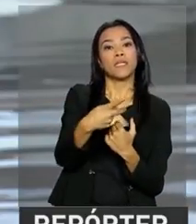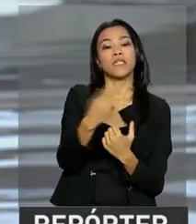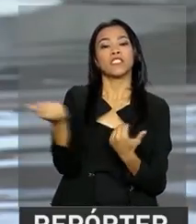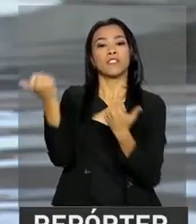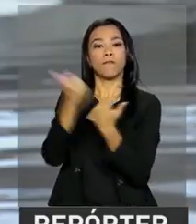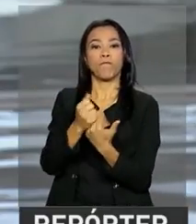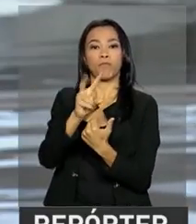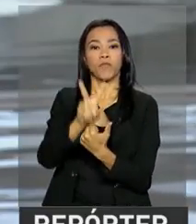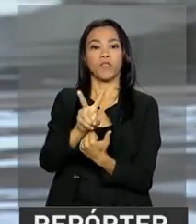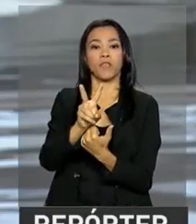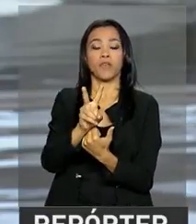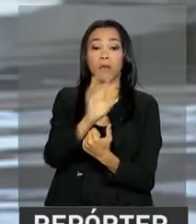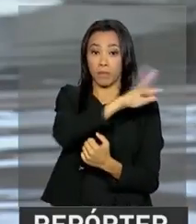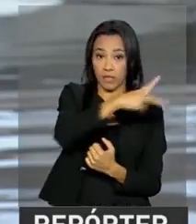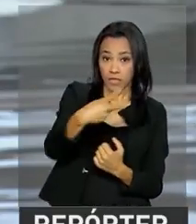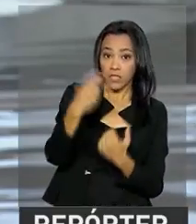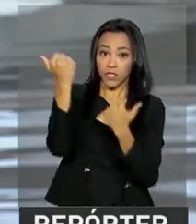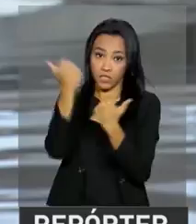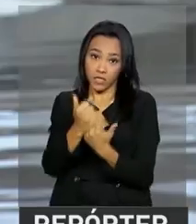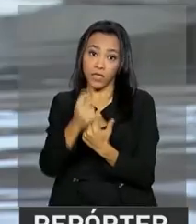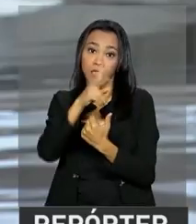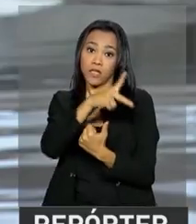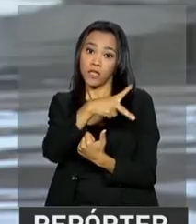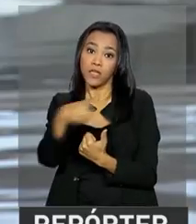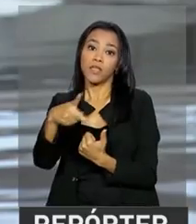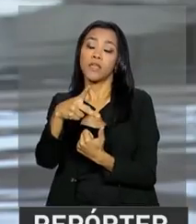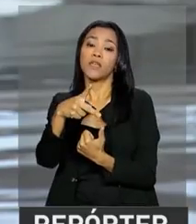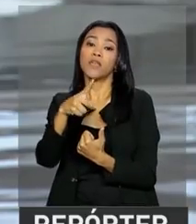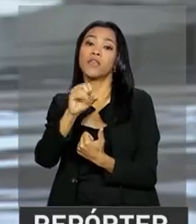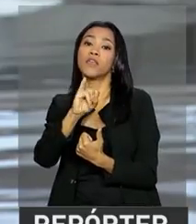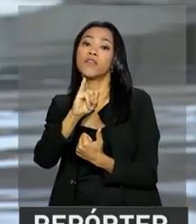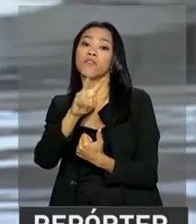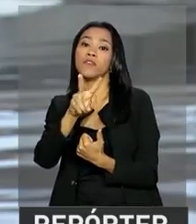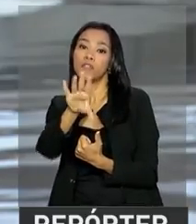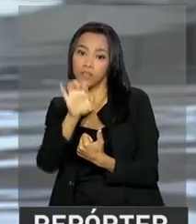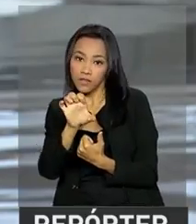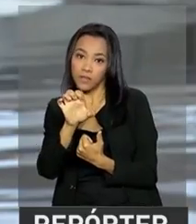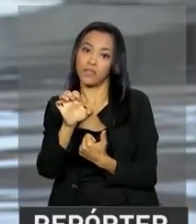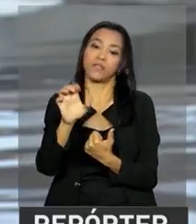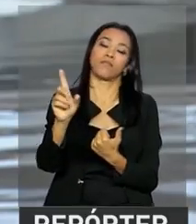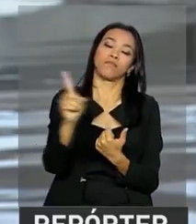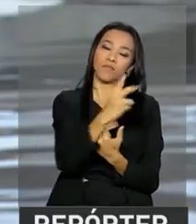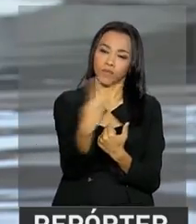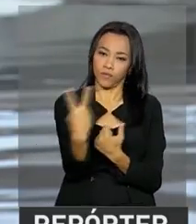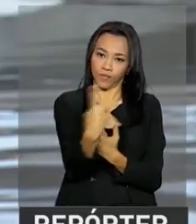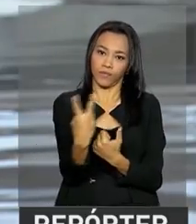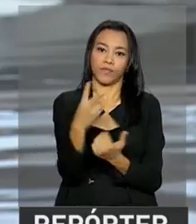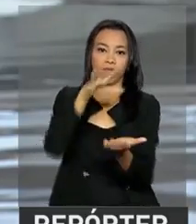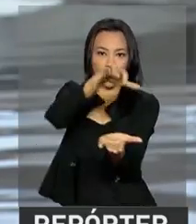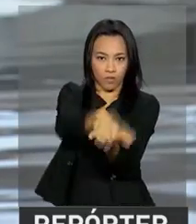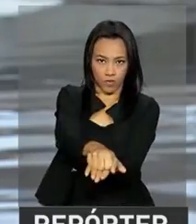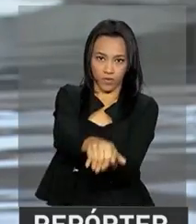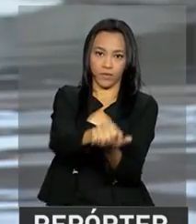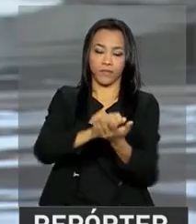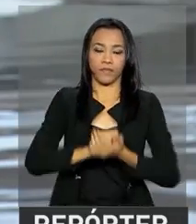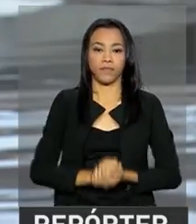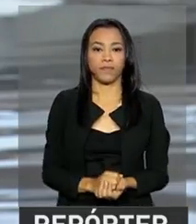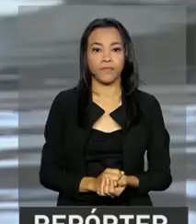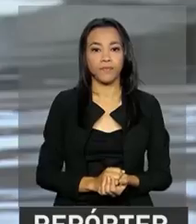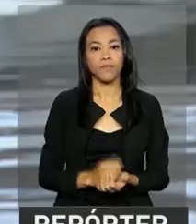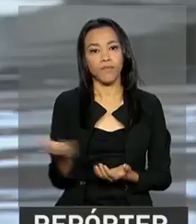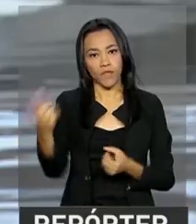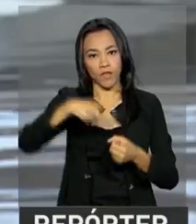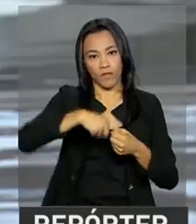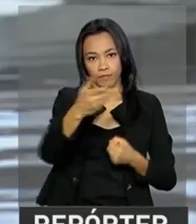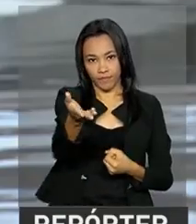vice-presidente os ministros José Ferreira e o general de exército Lúcio Mário de Barros Gois eu